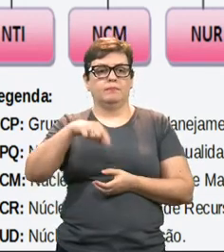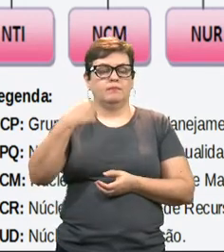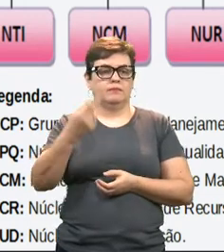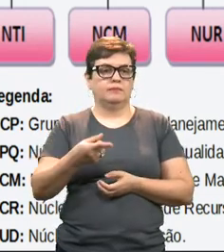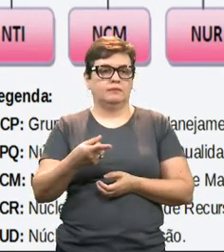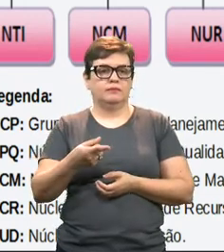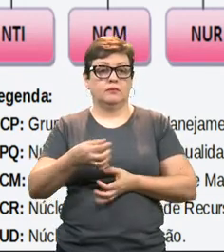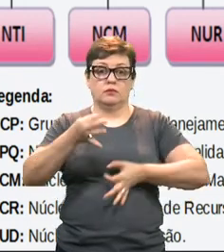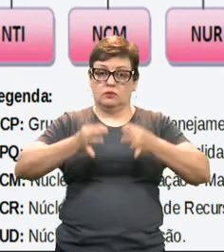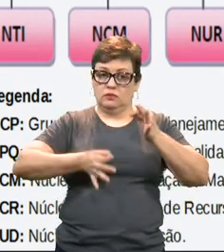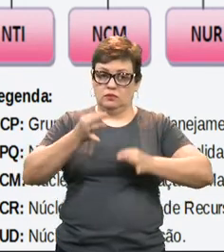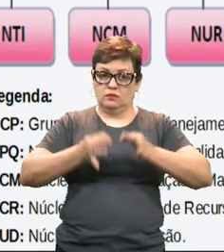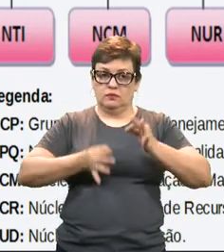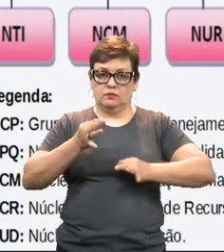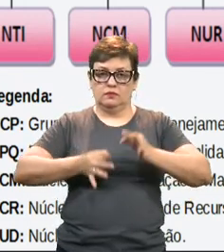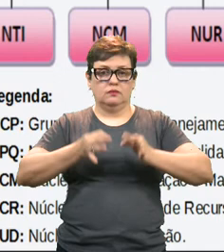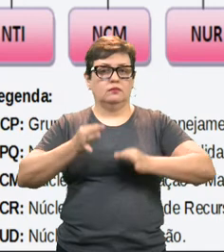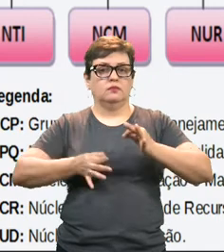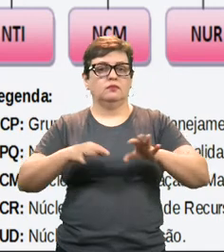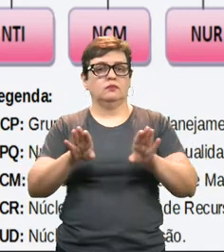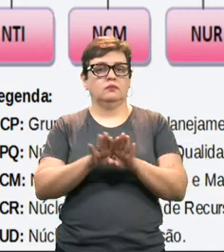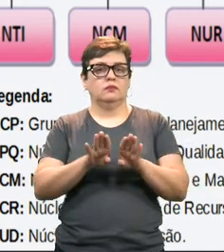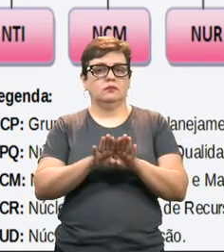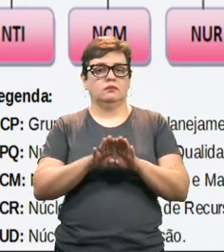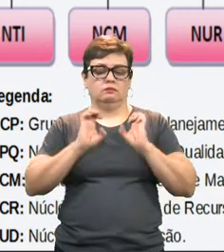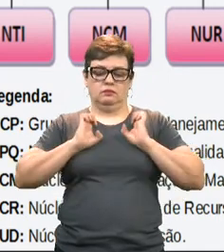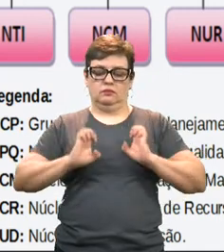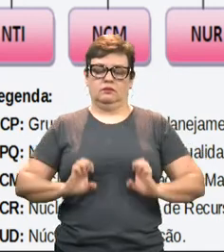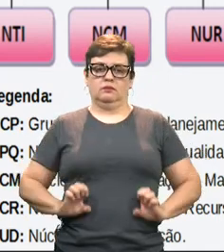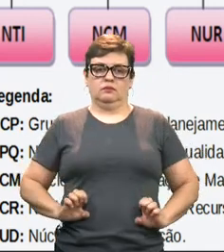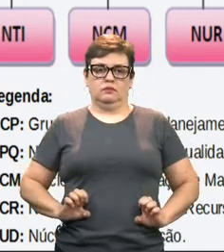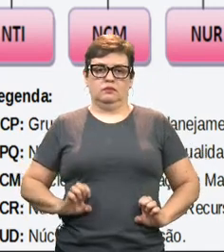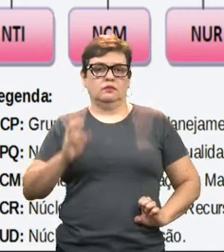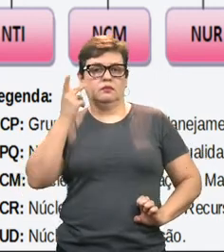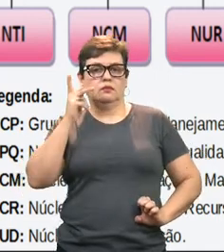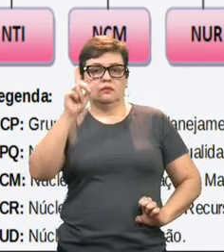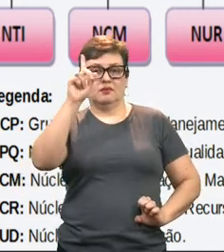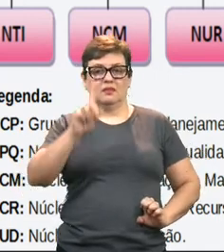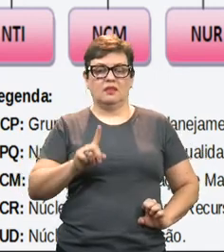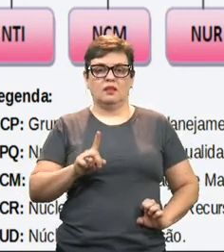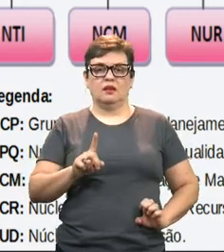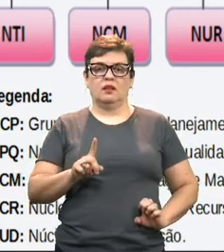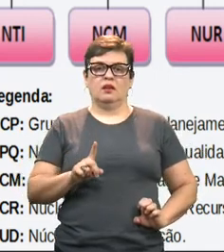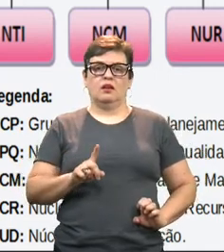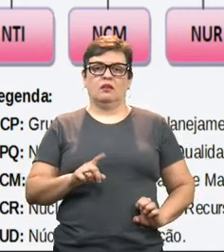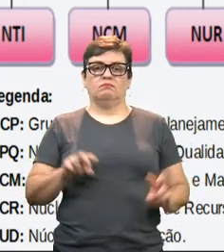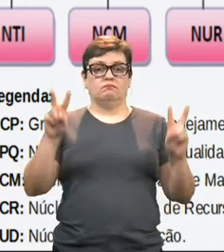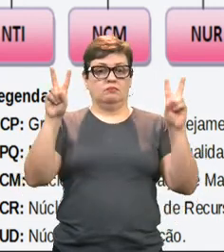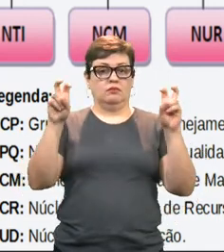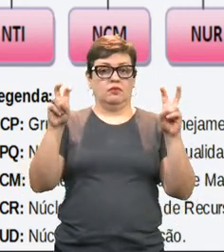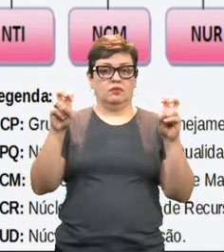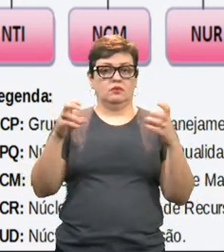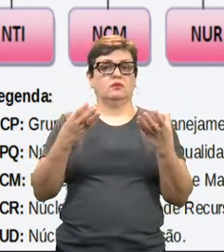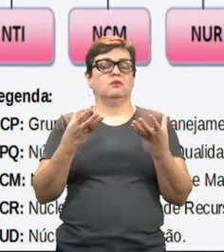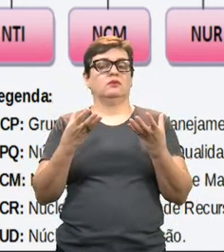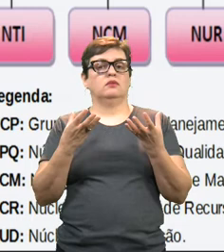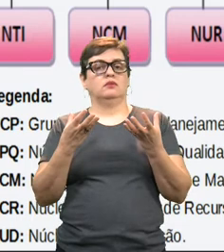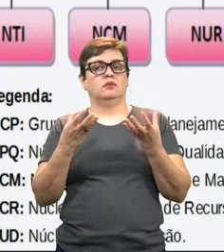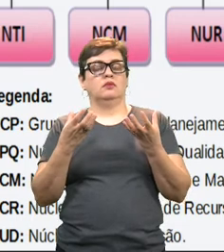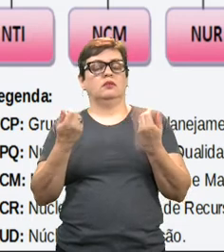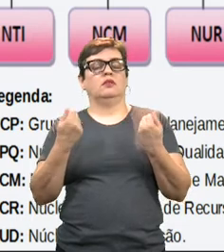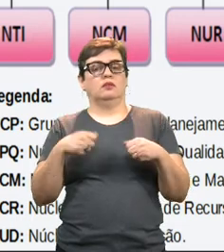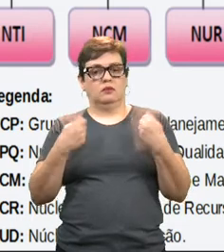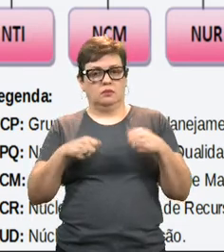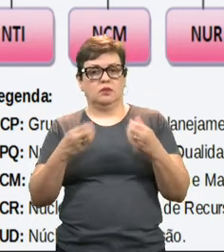um núcleo jurídico, um núcleo de ética, por ser uma pauta, né, que de fato, ela